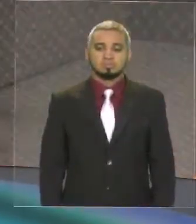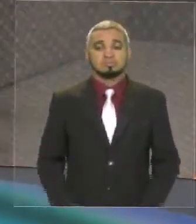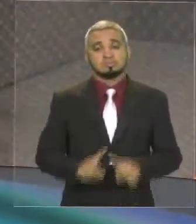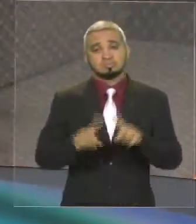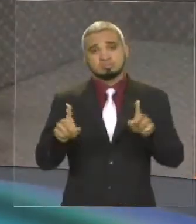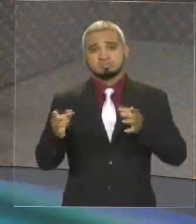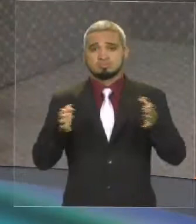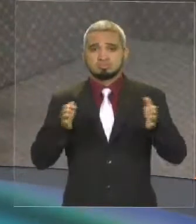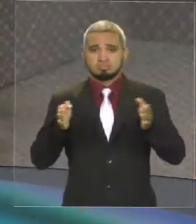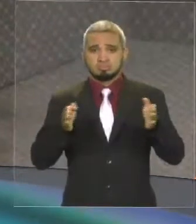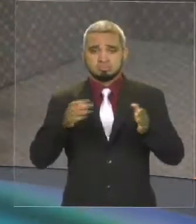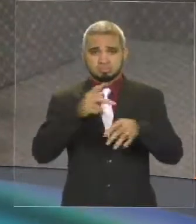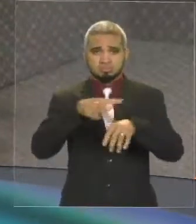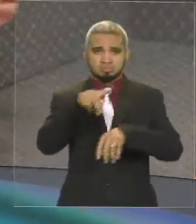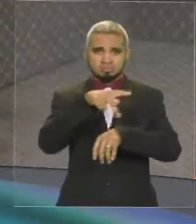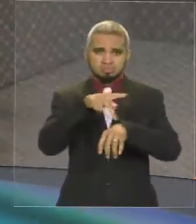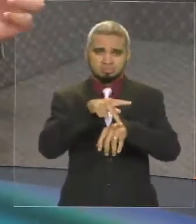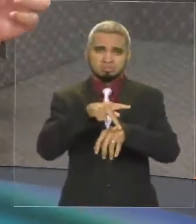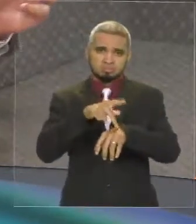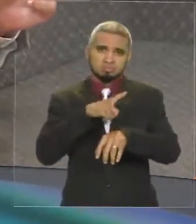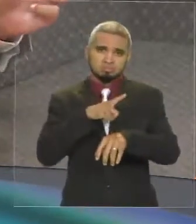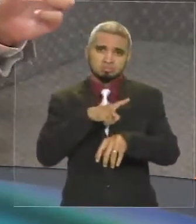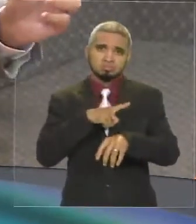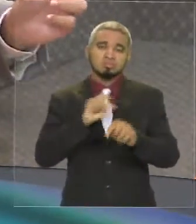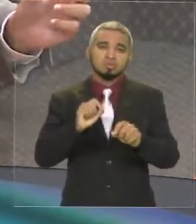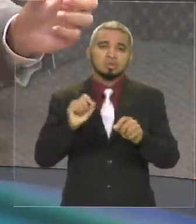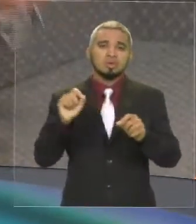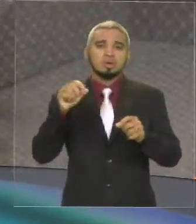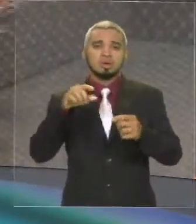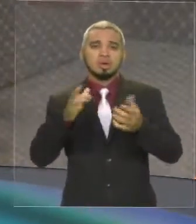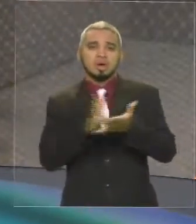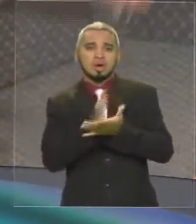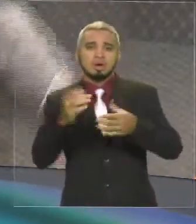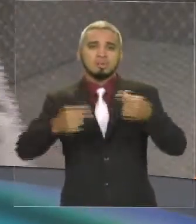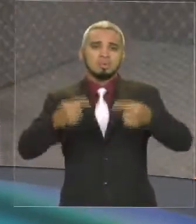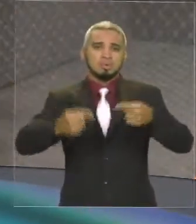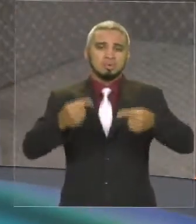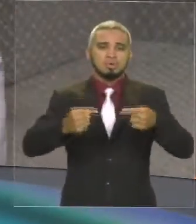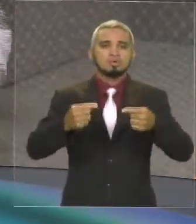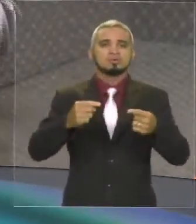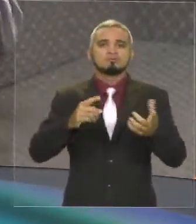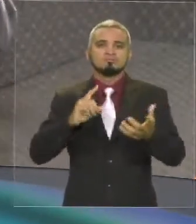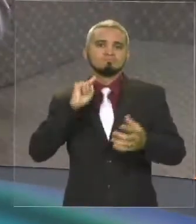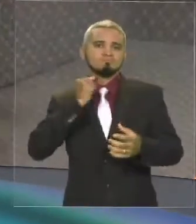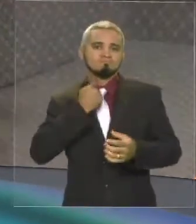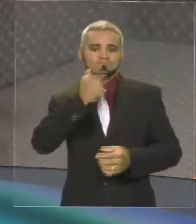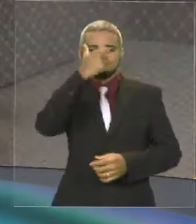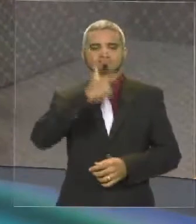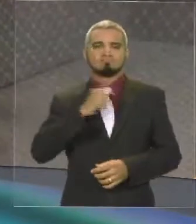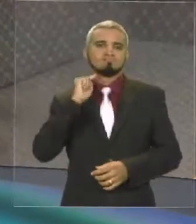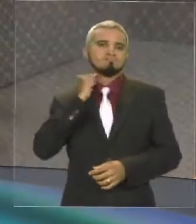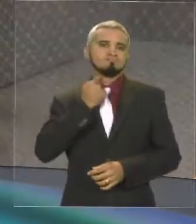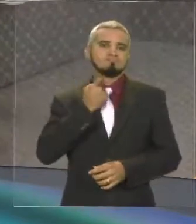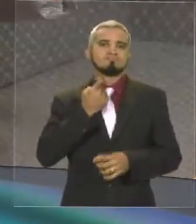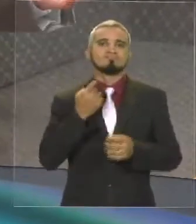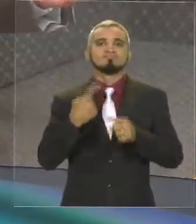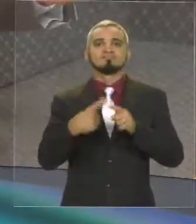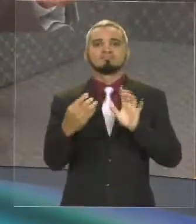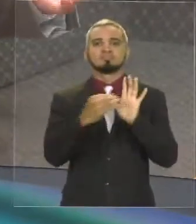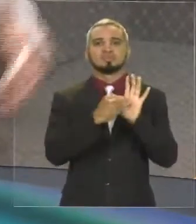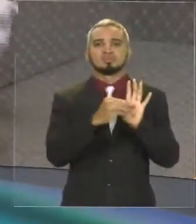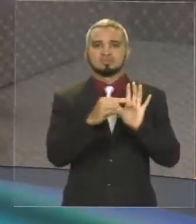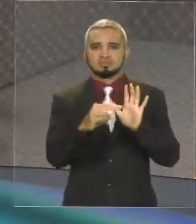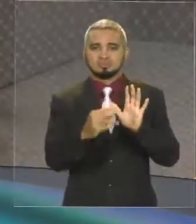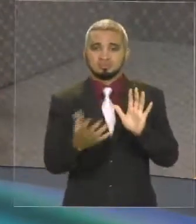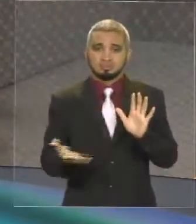vive o país. Então, isso eu acho que serve de alerta, que várias pessoas que foram denunciadas, eu tenho a convicção que não cometeram